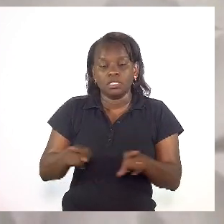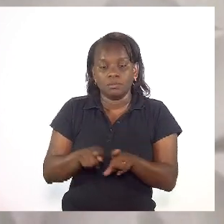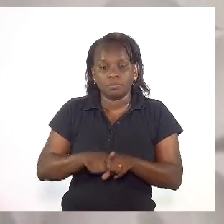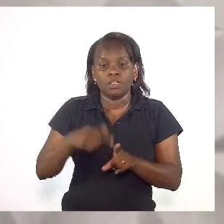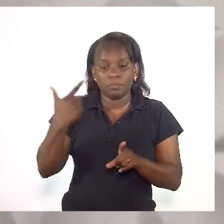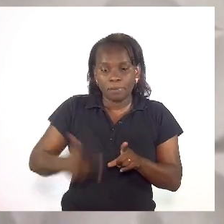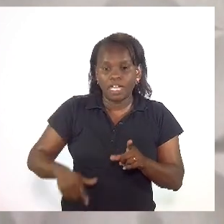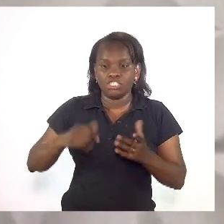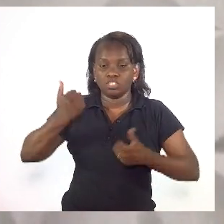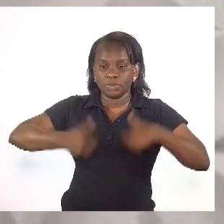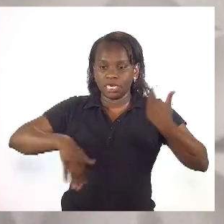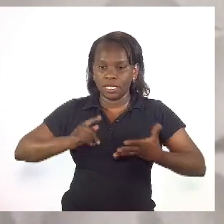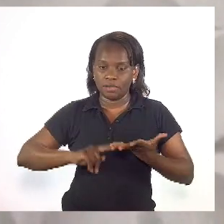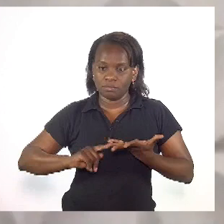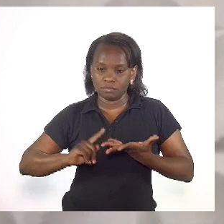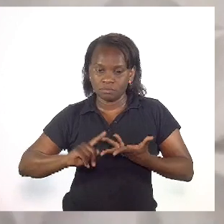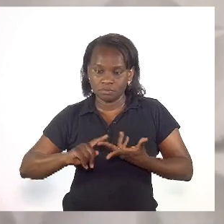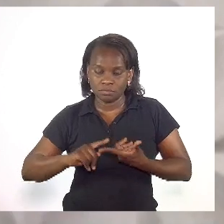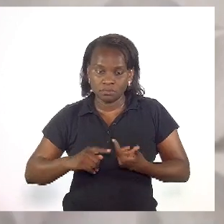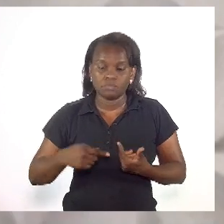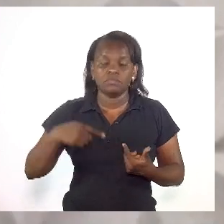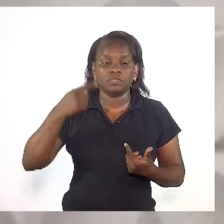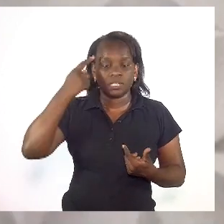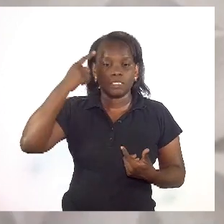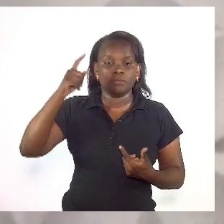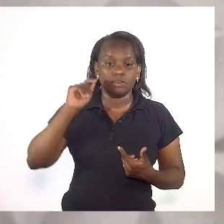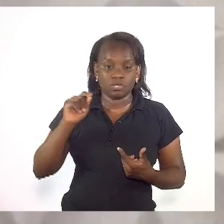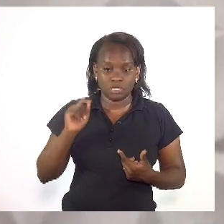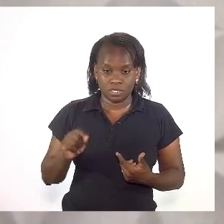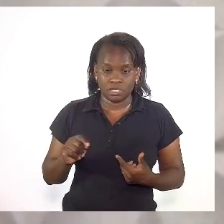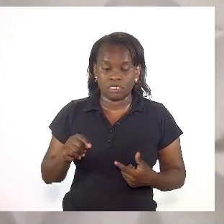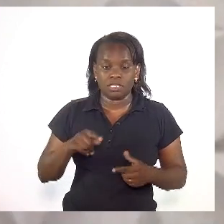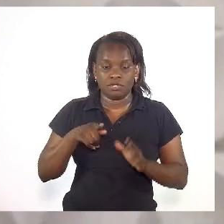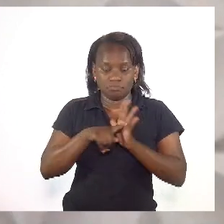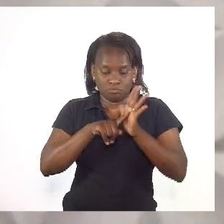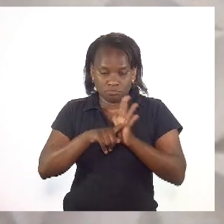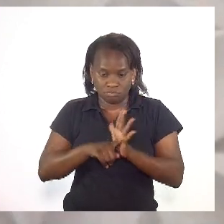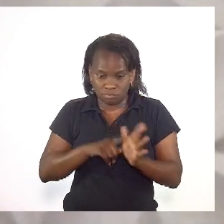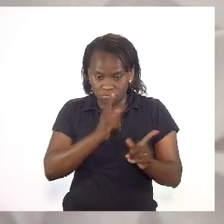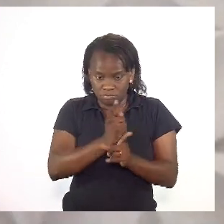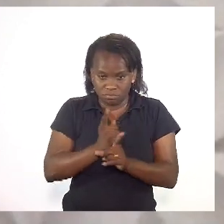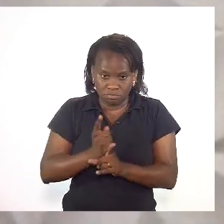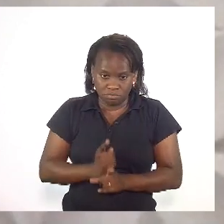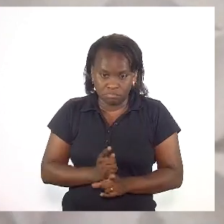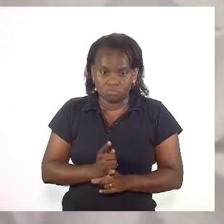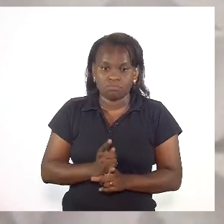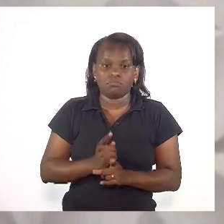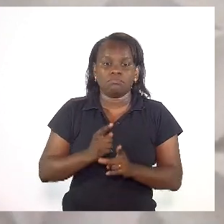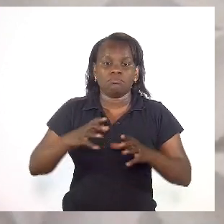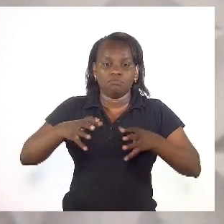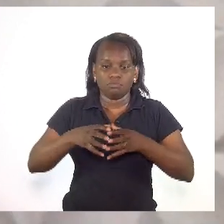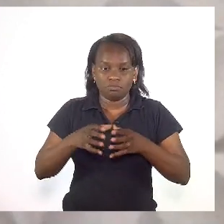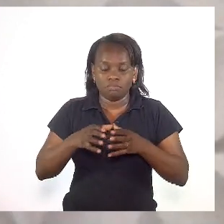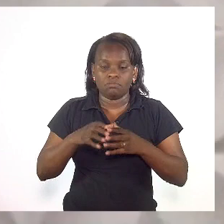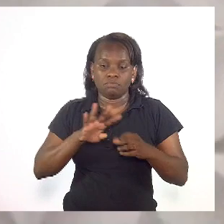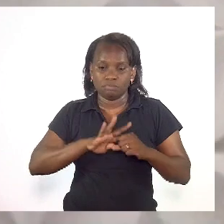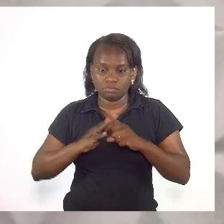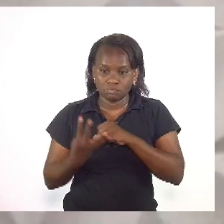outras considerações, levando em conta aqui o que ficou apurado pela Comissão